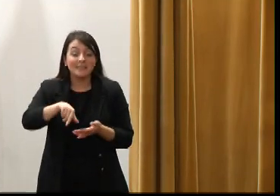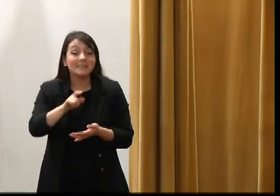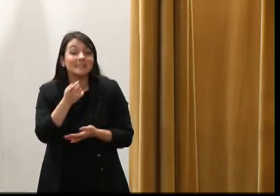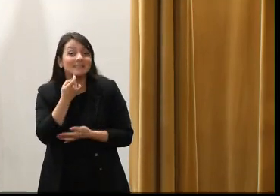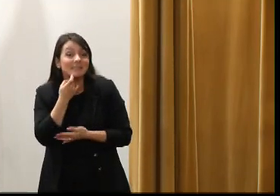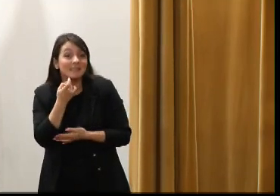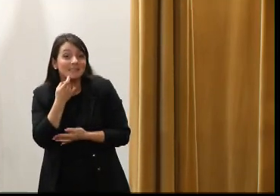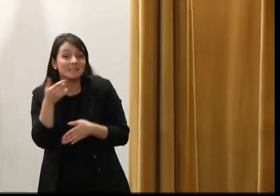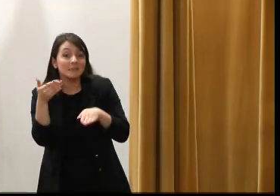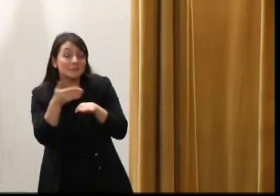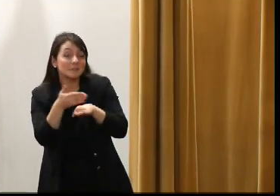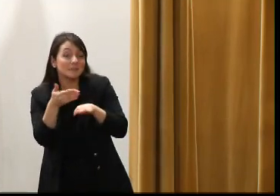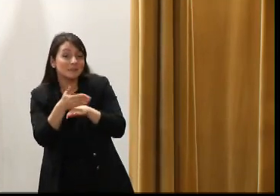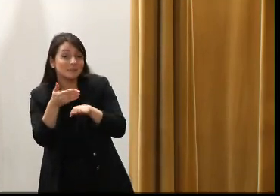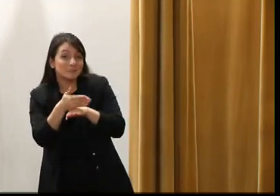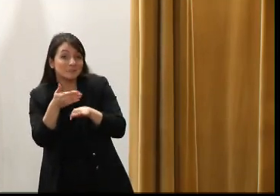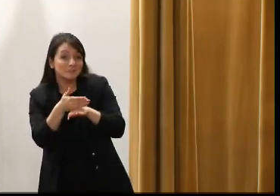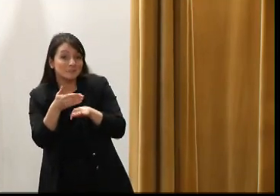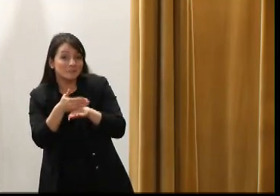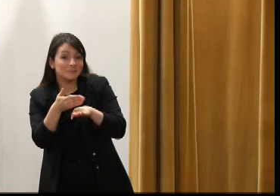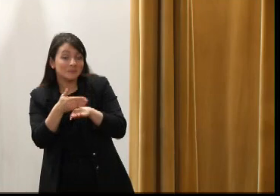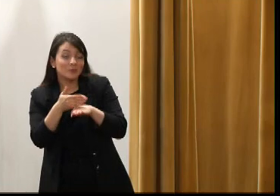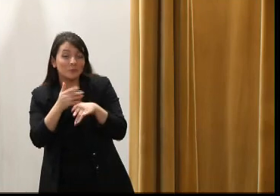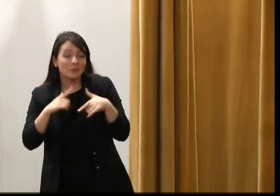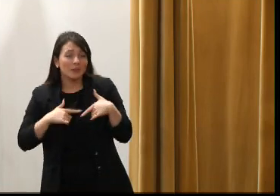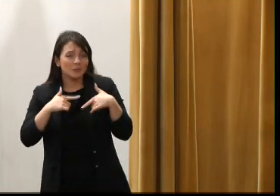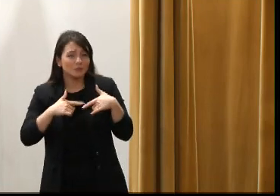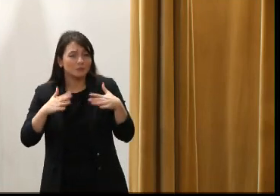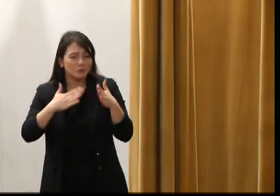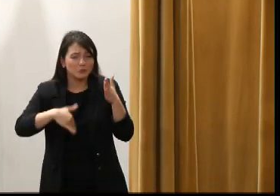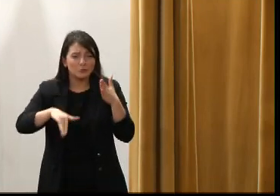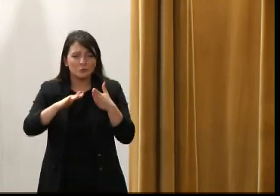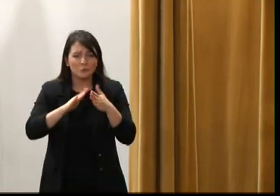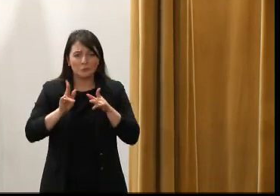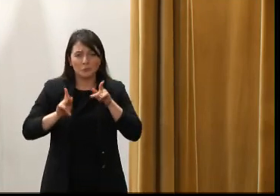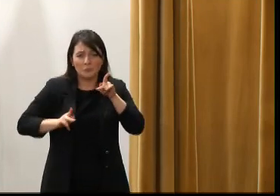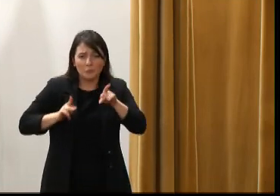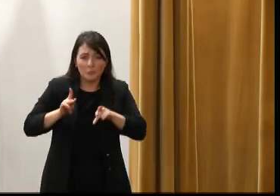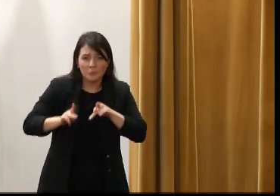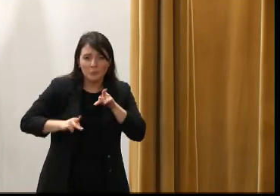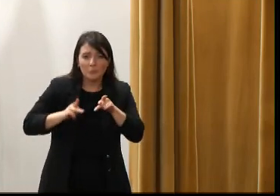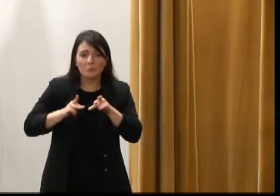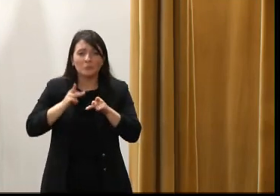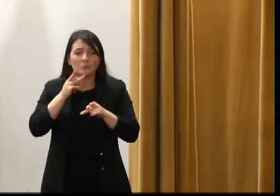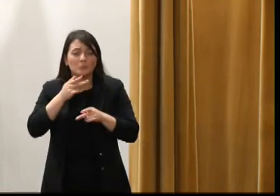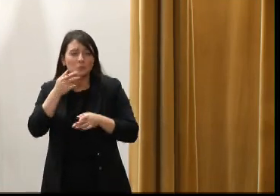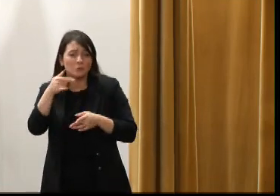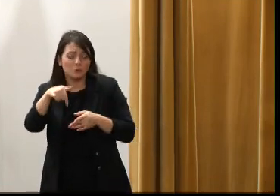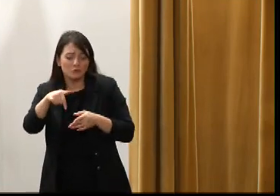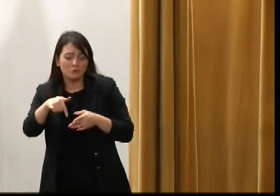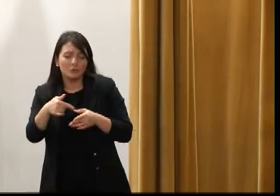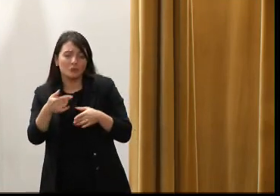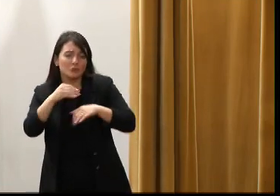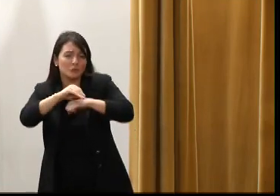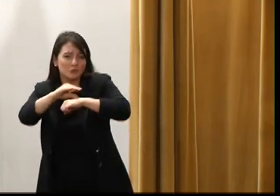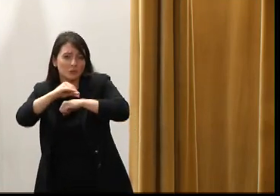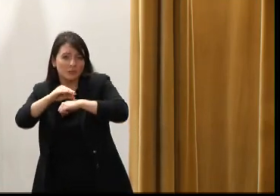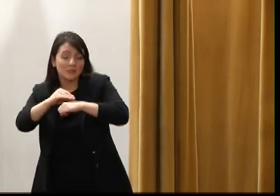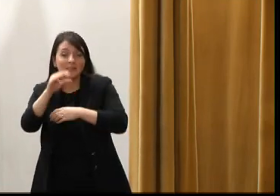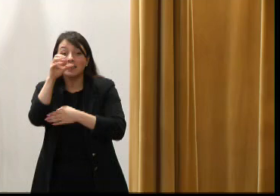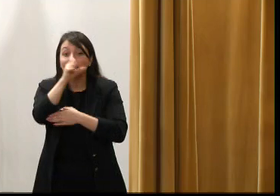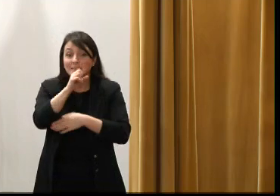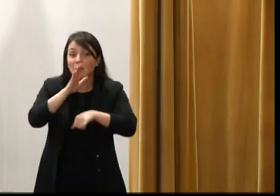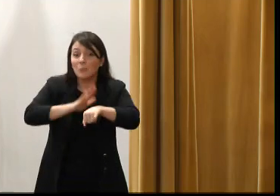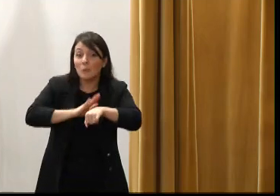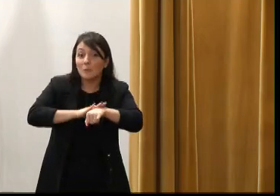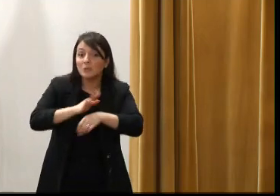sexta-feira a participação ativa de todo o público, com contribuições para a cidade, e no sábado o momento